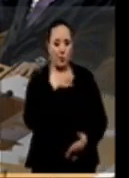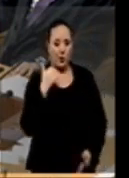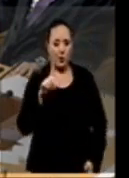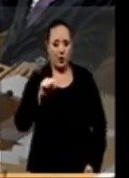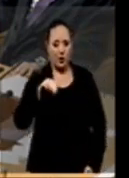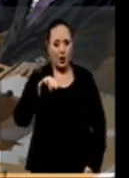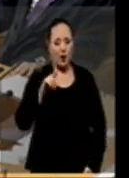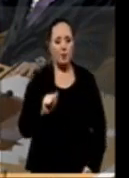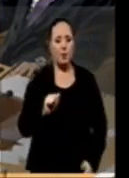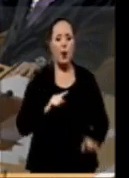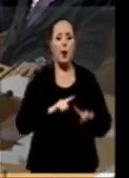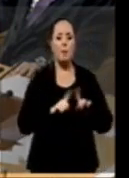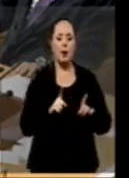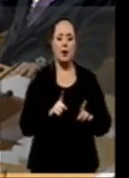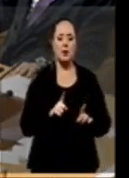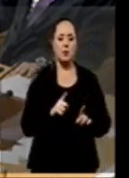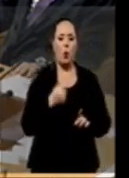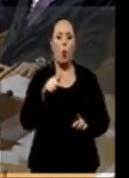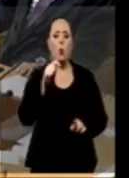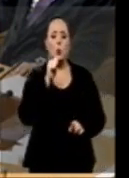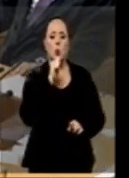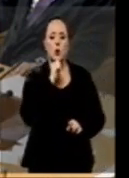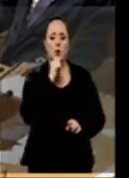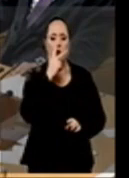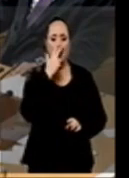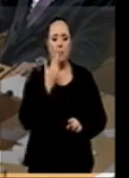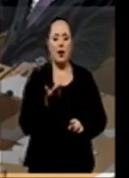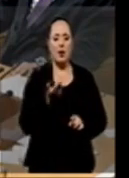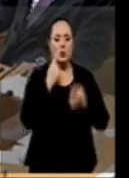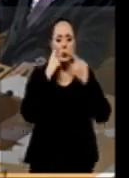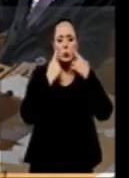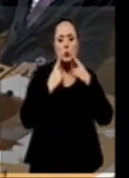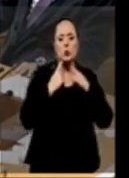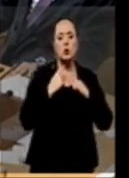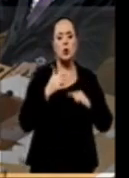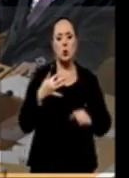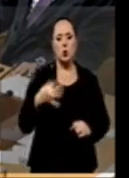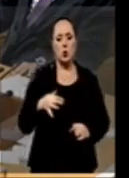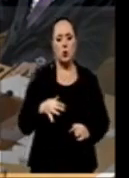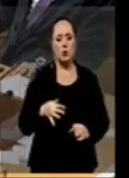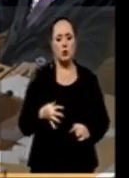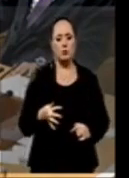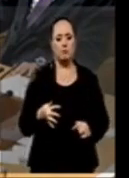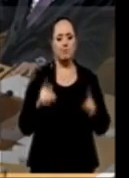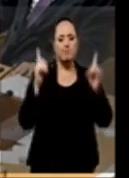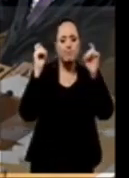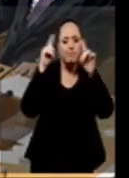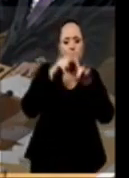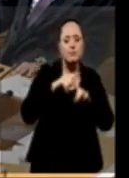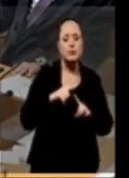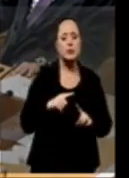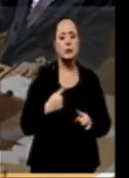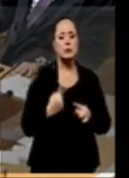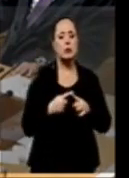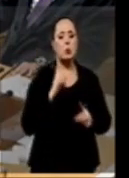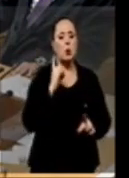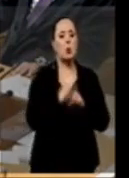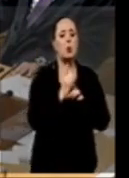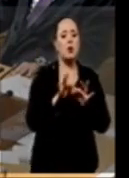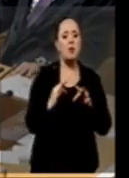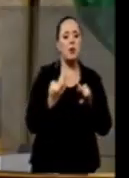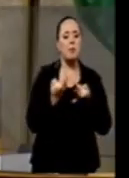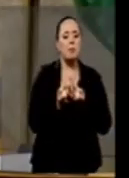outros ainda estão afogados nas dores de suas feridas na angústia por seus desaparecidos nas incertezas